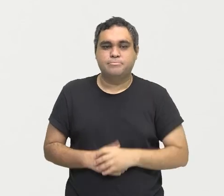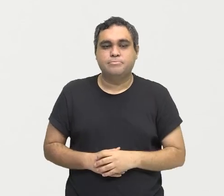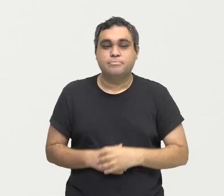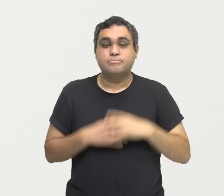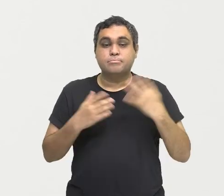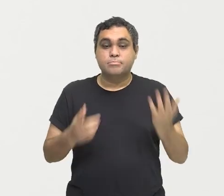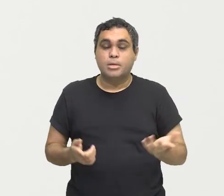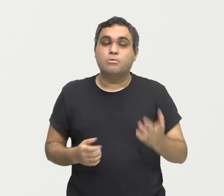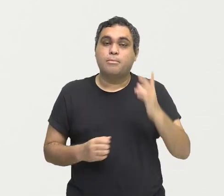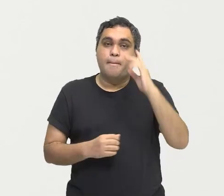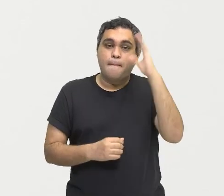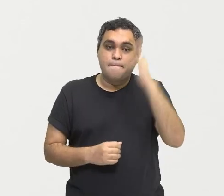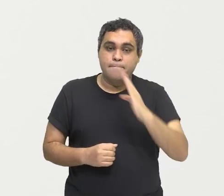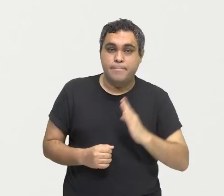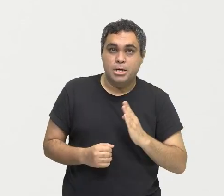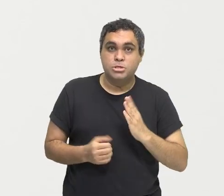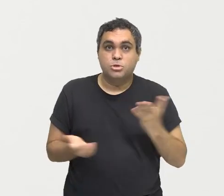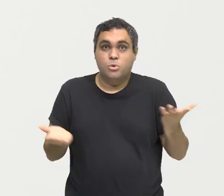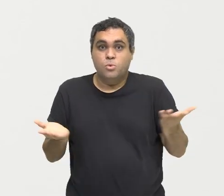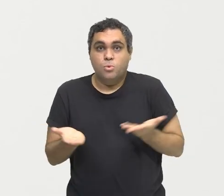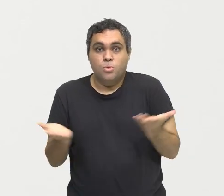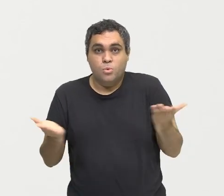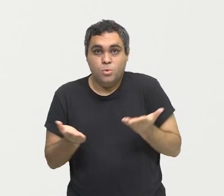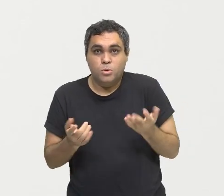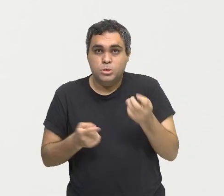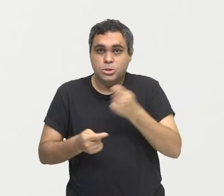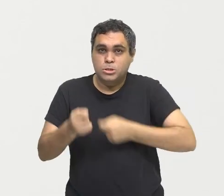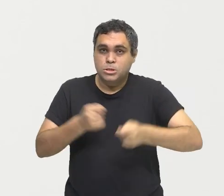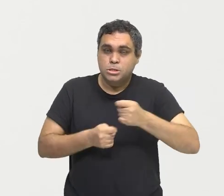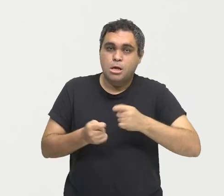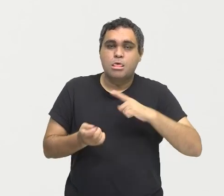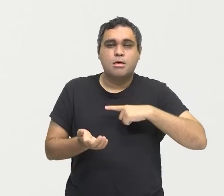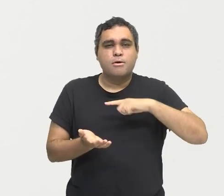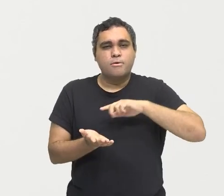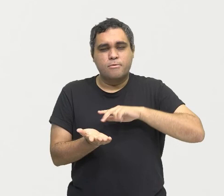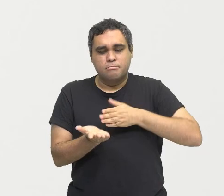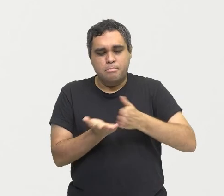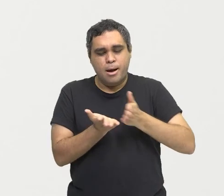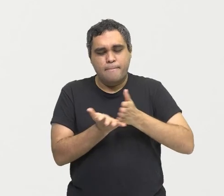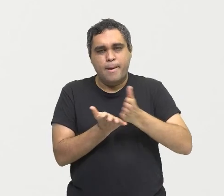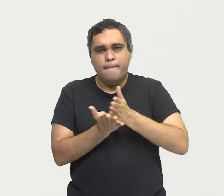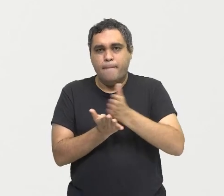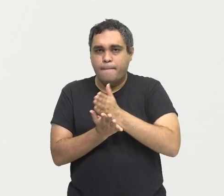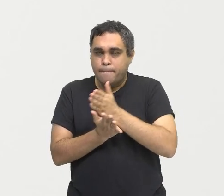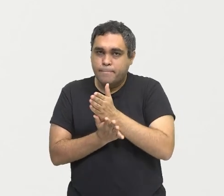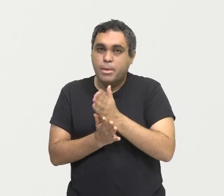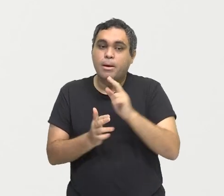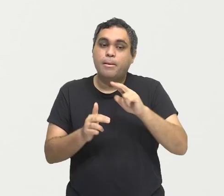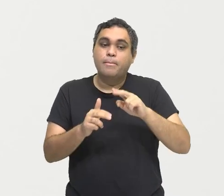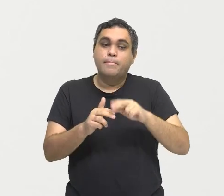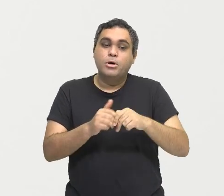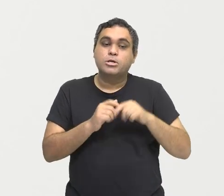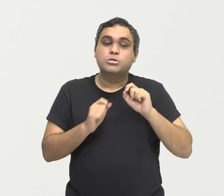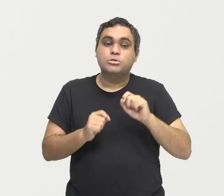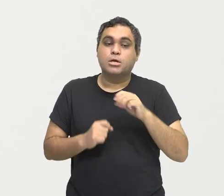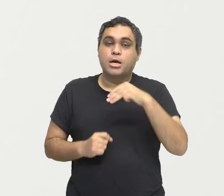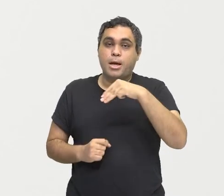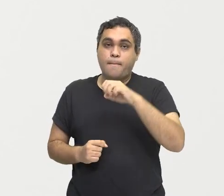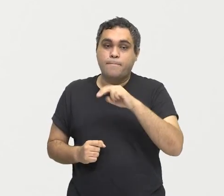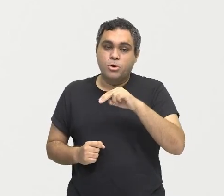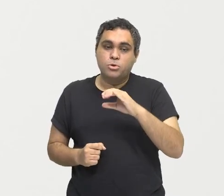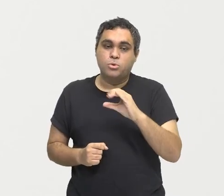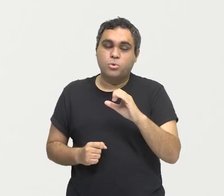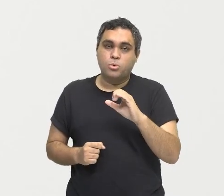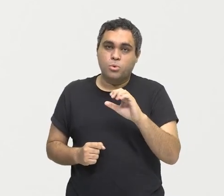base econômica brasileira atual está diversificada, né? Pois houve o abandono da monocultura ou